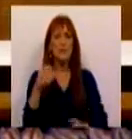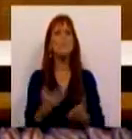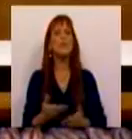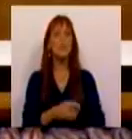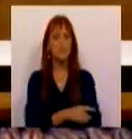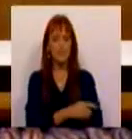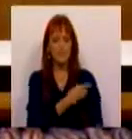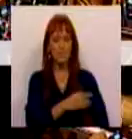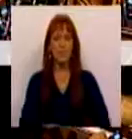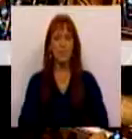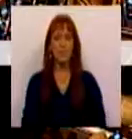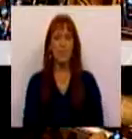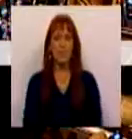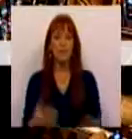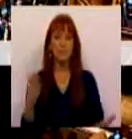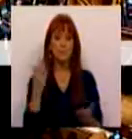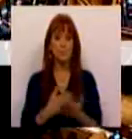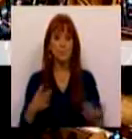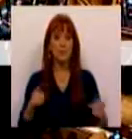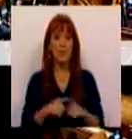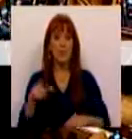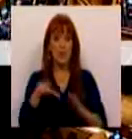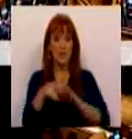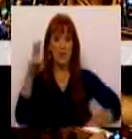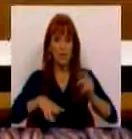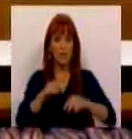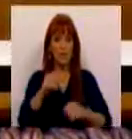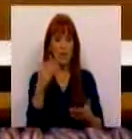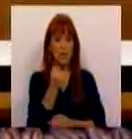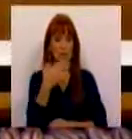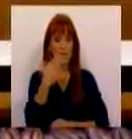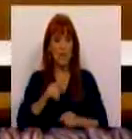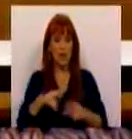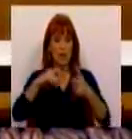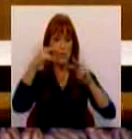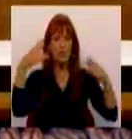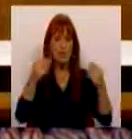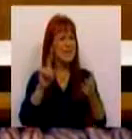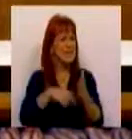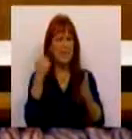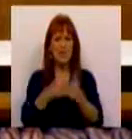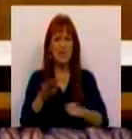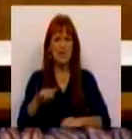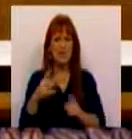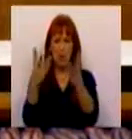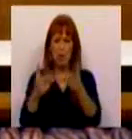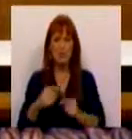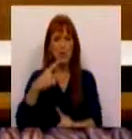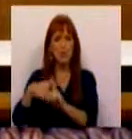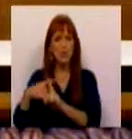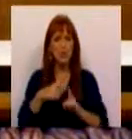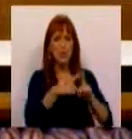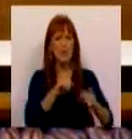Socialista. Desde a Lei das Finanças Locais de 2007, as autarquias locais tiveram sempre saldos orçamentais